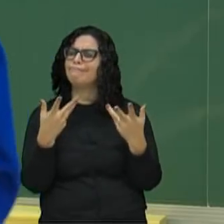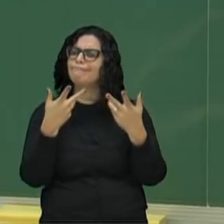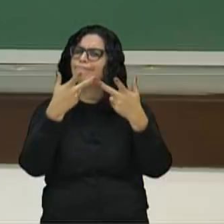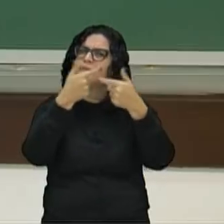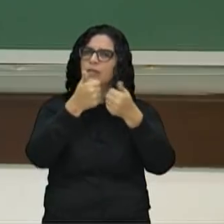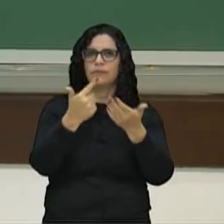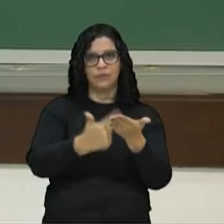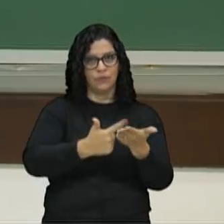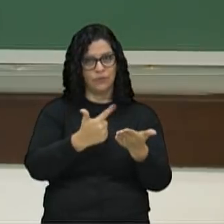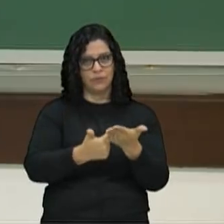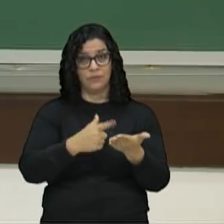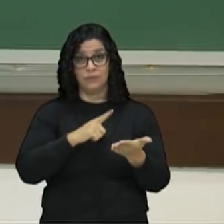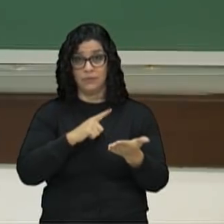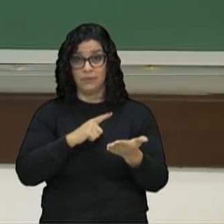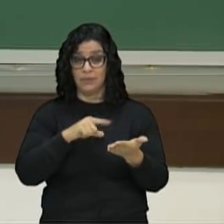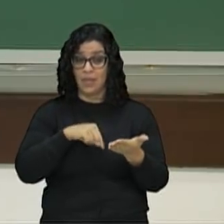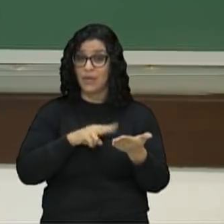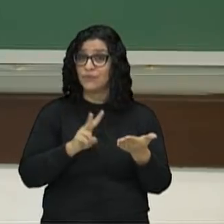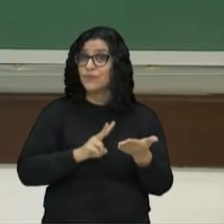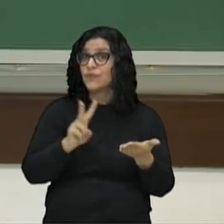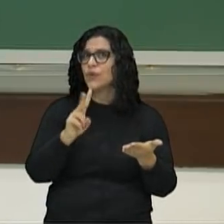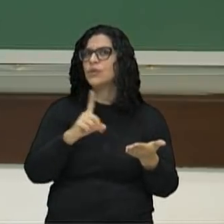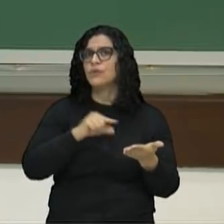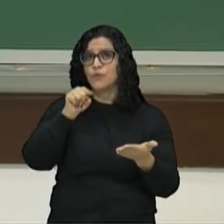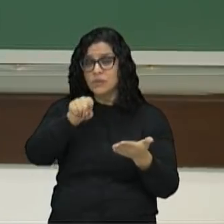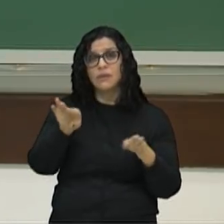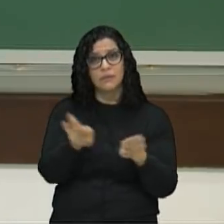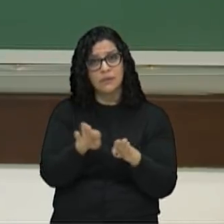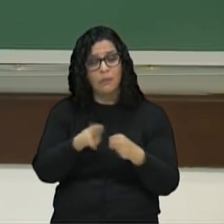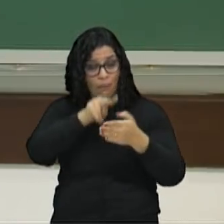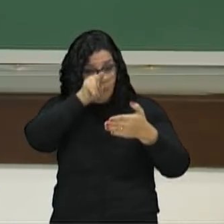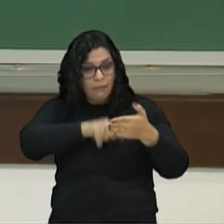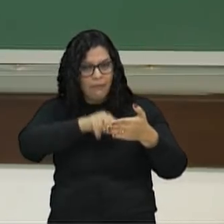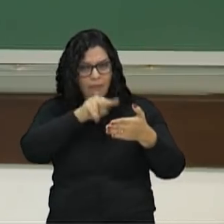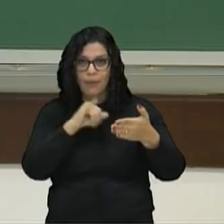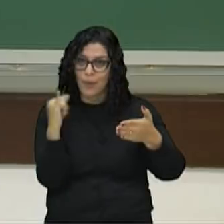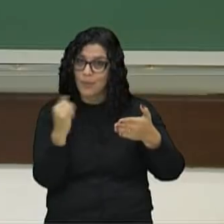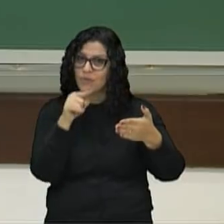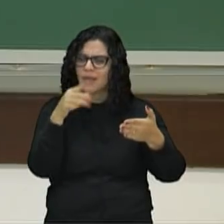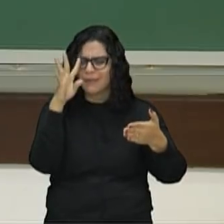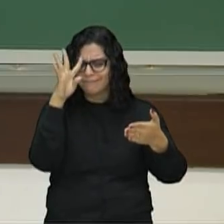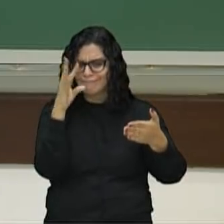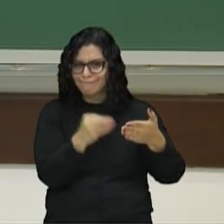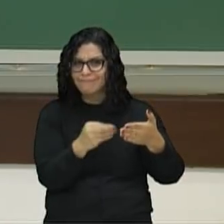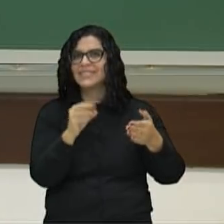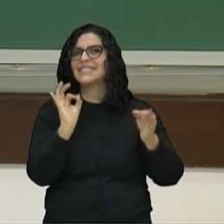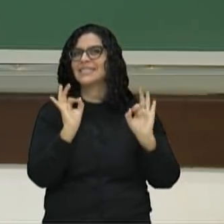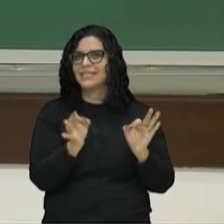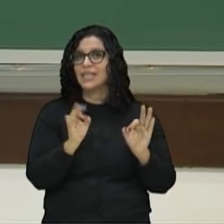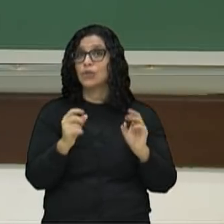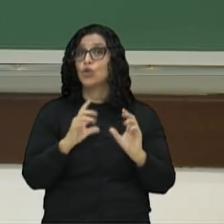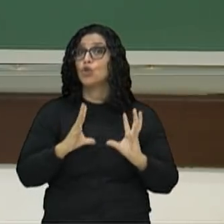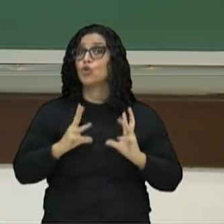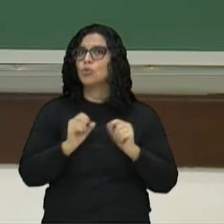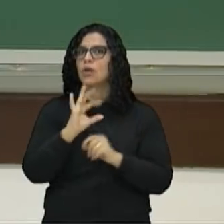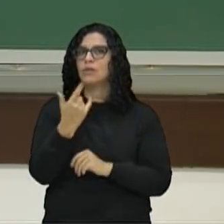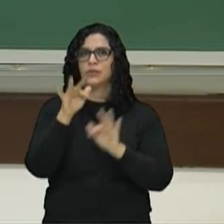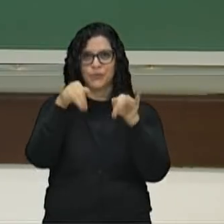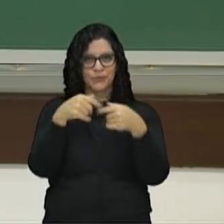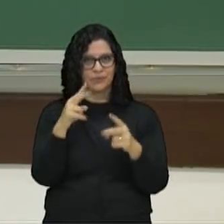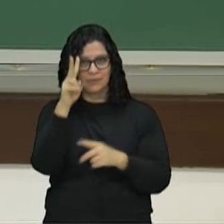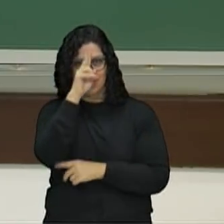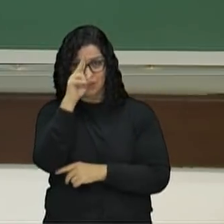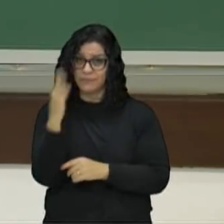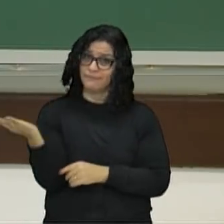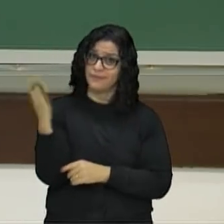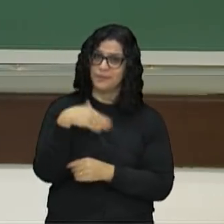neste livro, que vale muito a pena você ler, para que você entenda o desfecho dessa história.